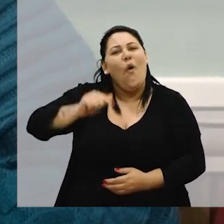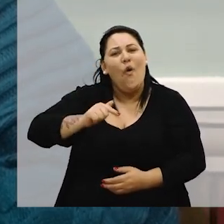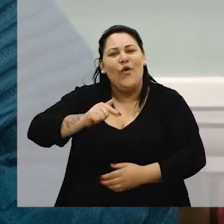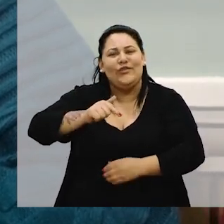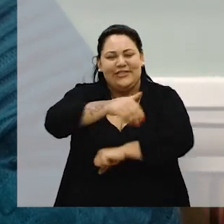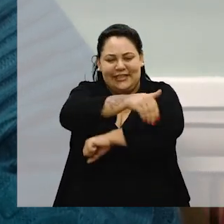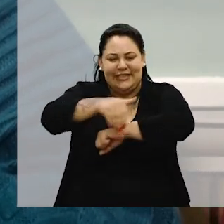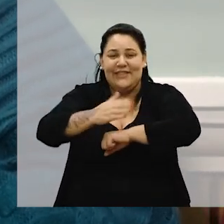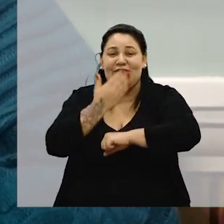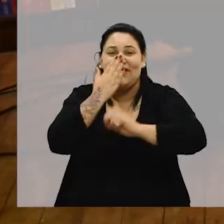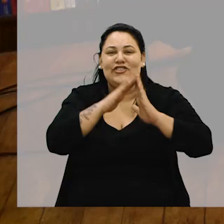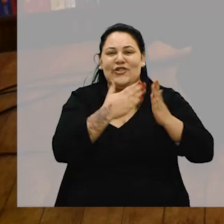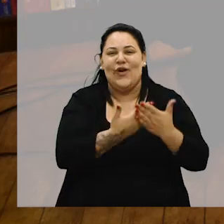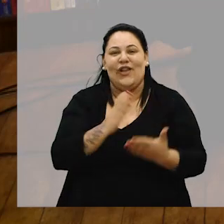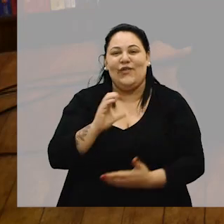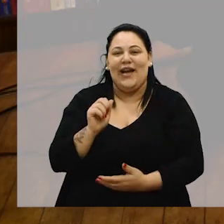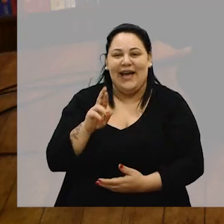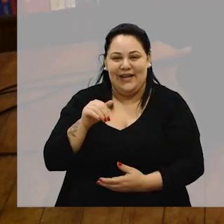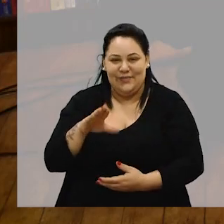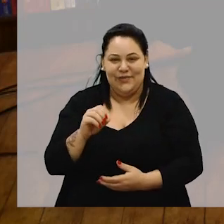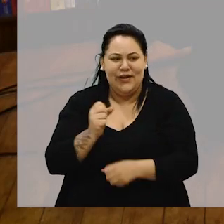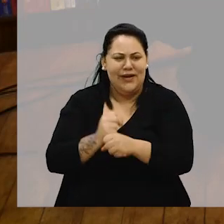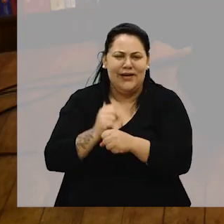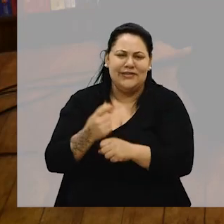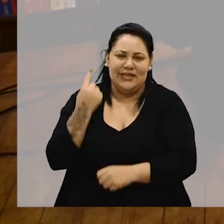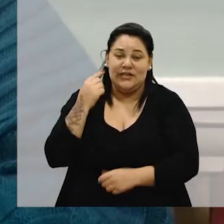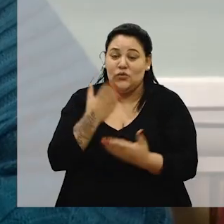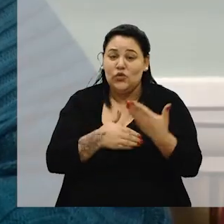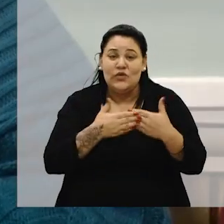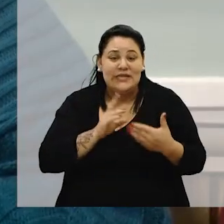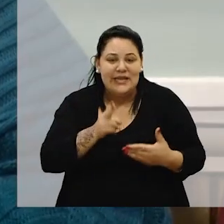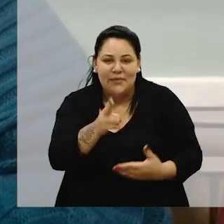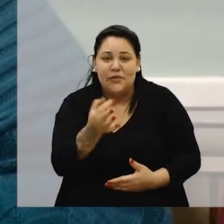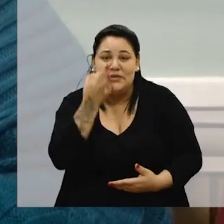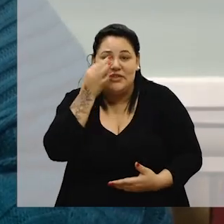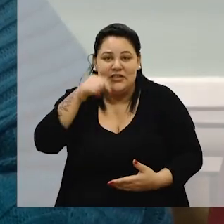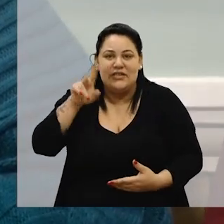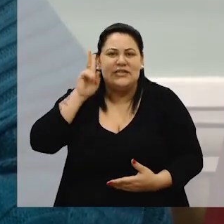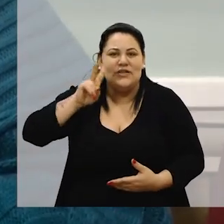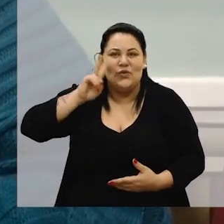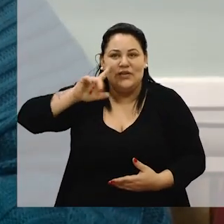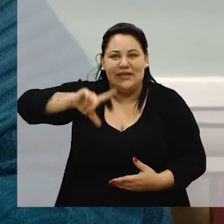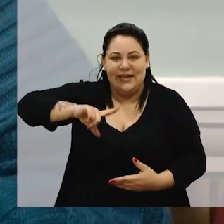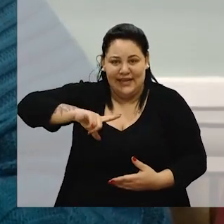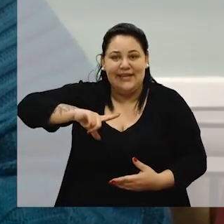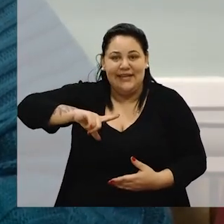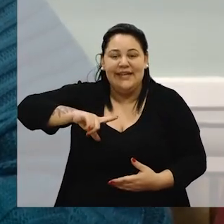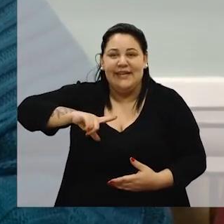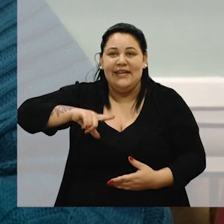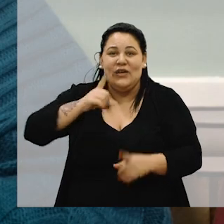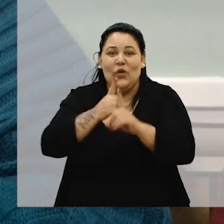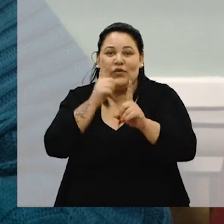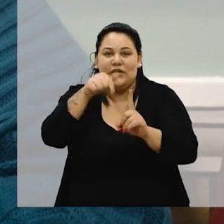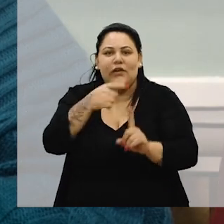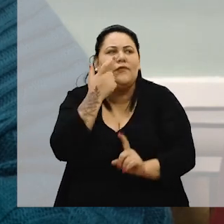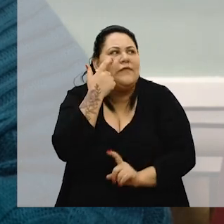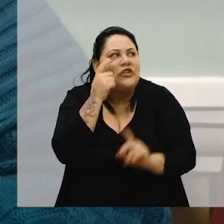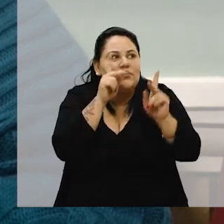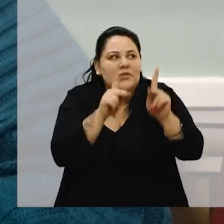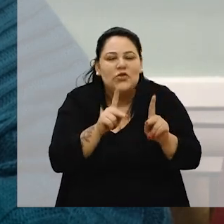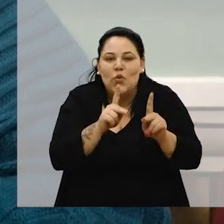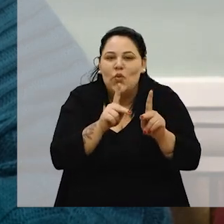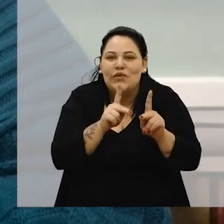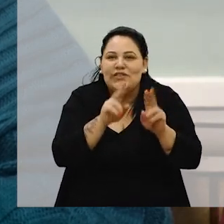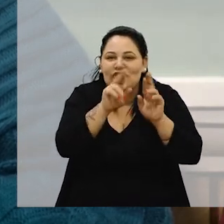outro endereço ainda, de frente ao Colégio do Carmo. Então, toda vez que eu venho aqui, na segunda-feira a gente sempre tem uma efeméride aqui, eu sempre